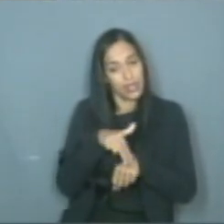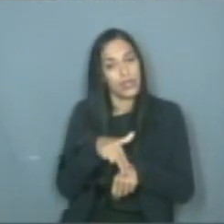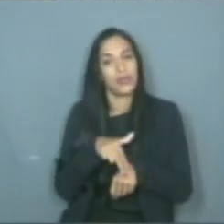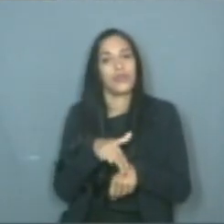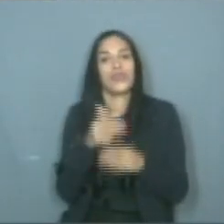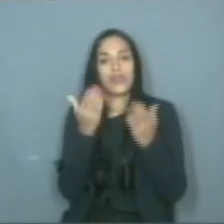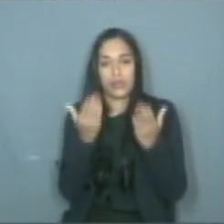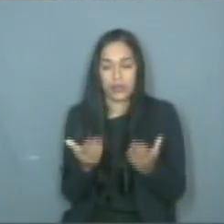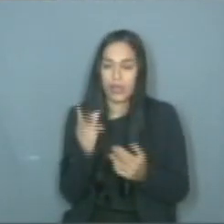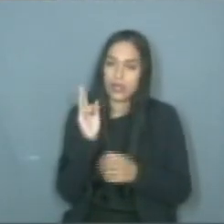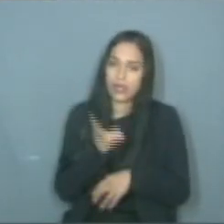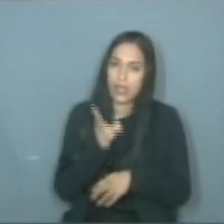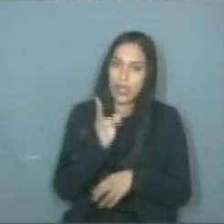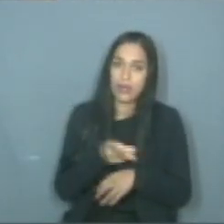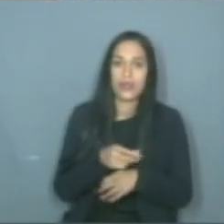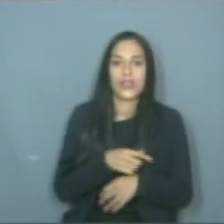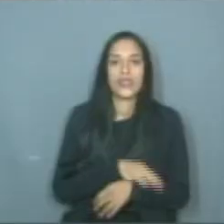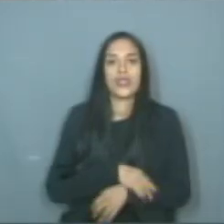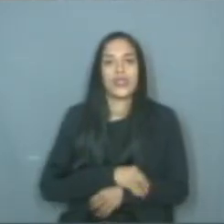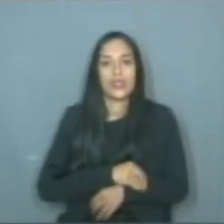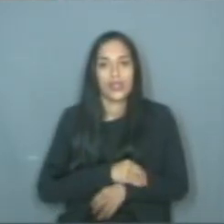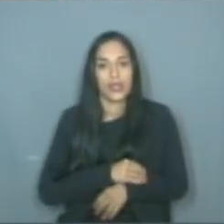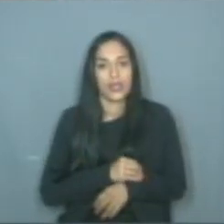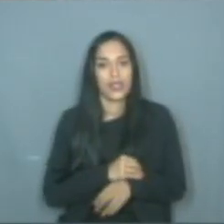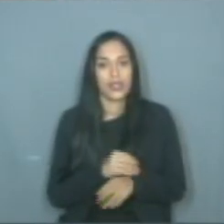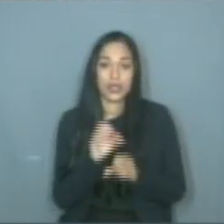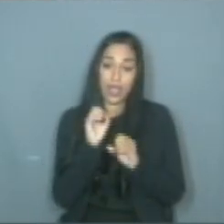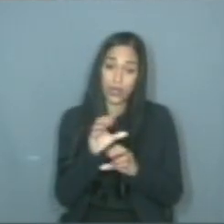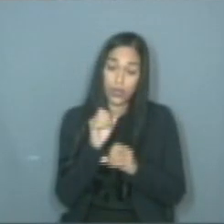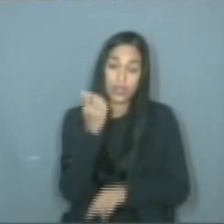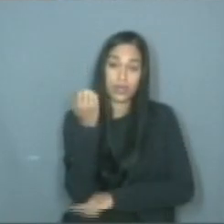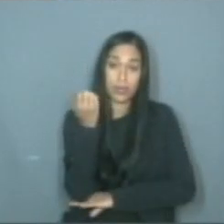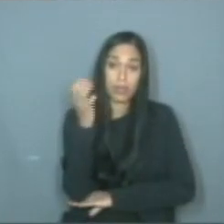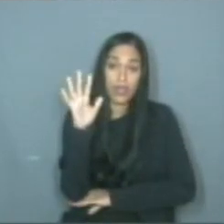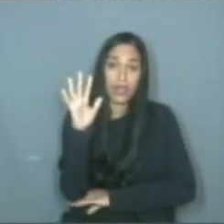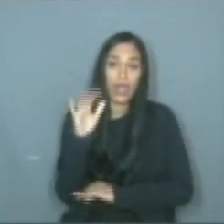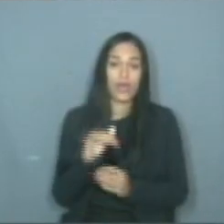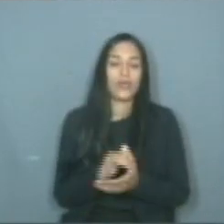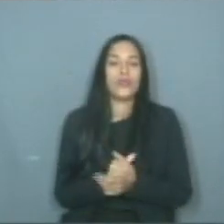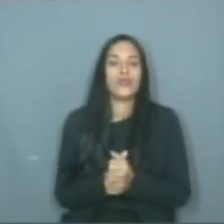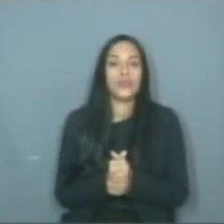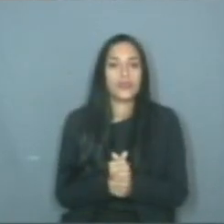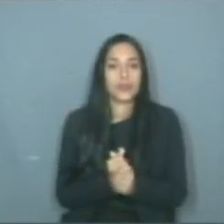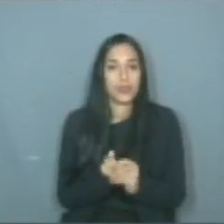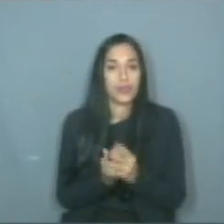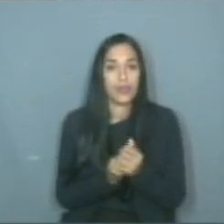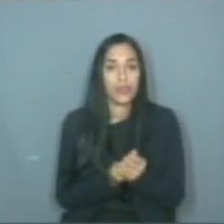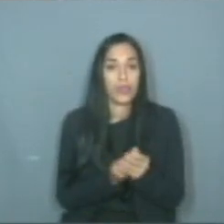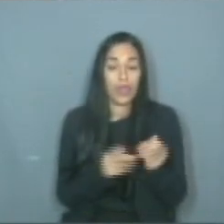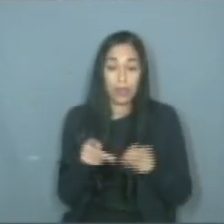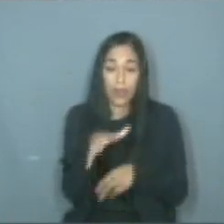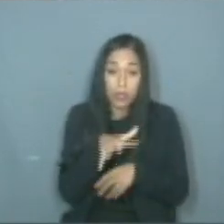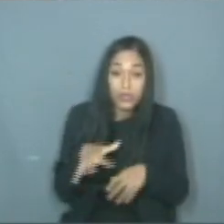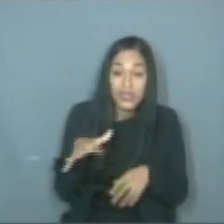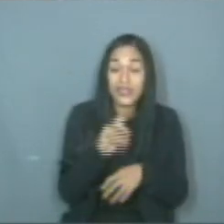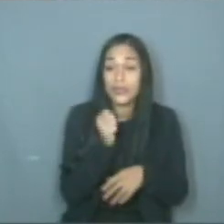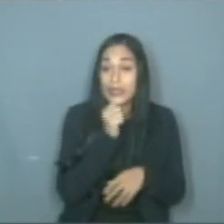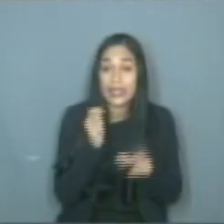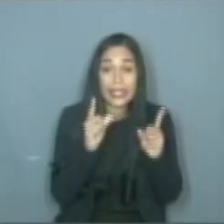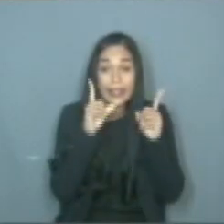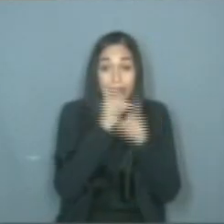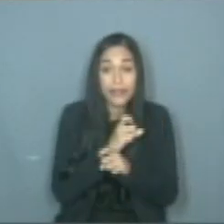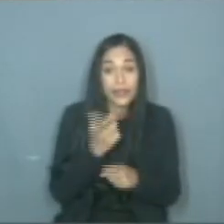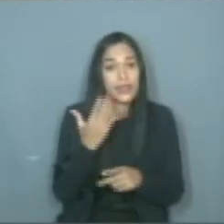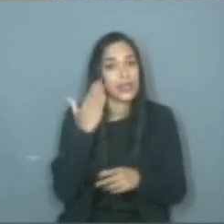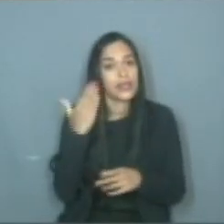e Vossa Excelência sabe, que passa muito na questão da educação ambiental. Infelizmente, a população ainda tem muita dificuldade